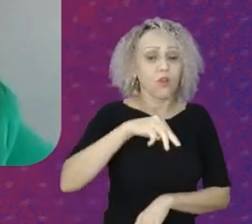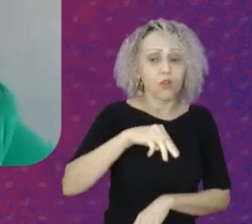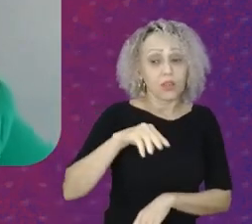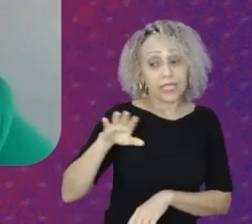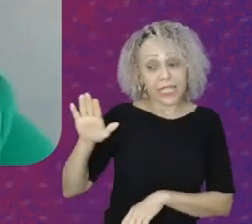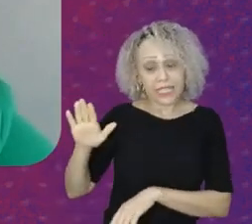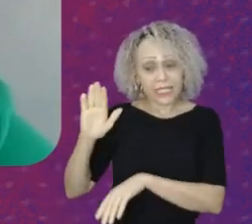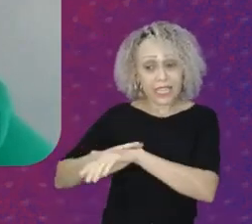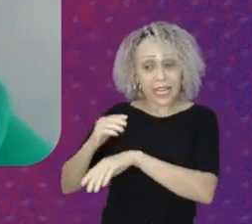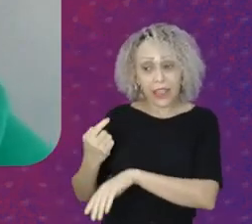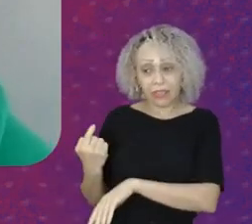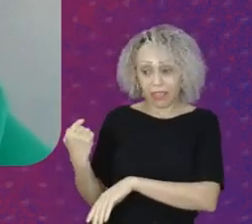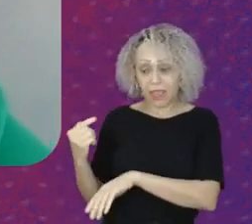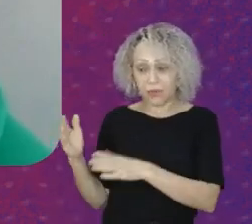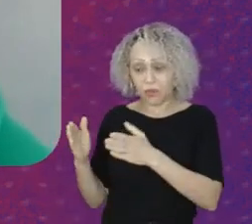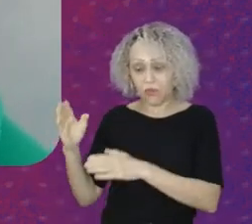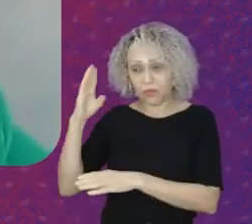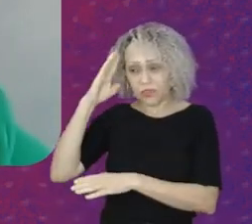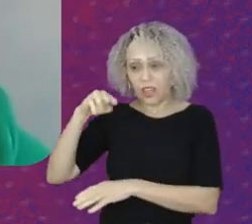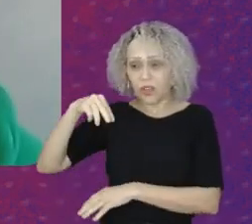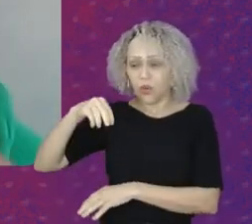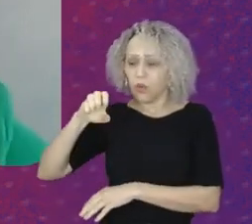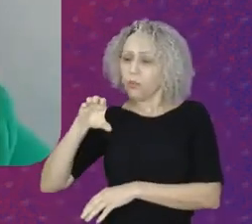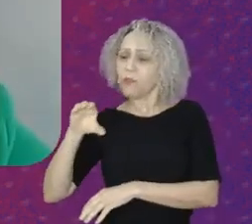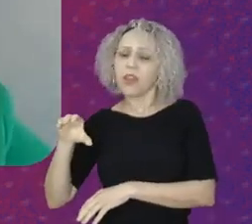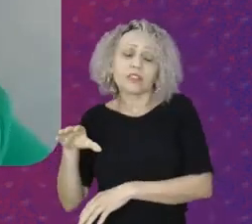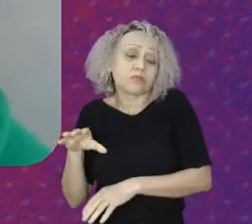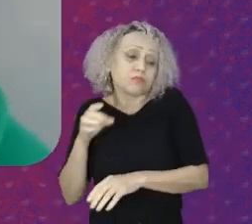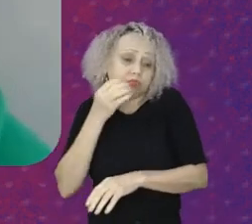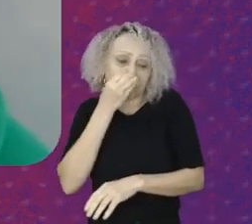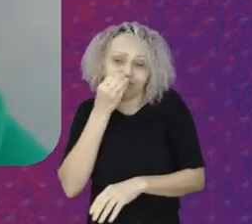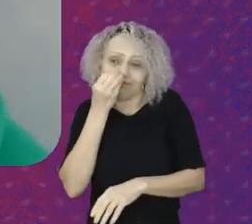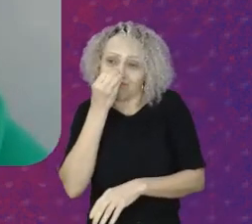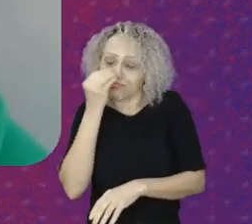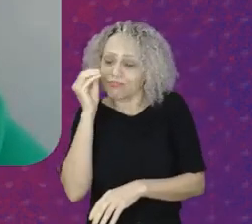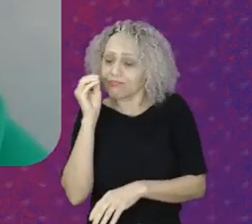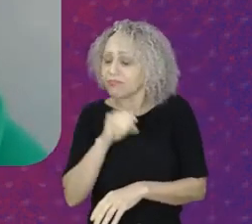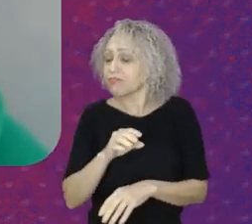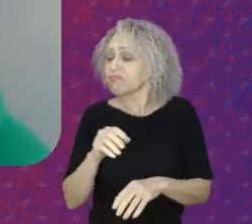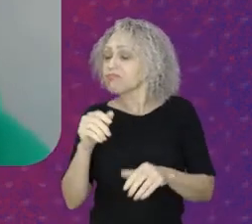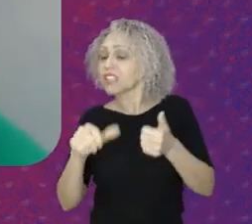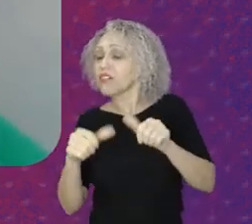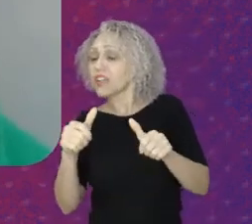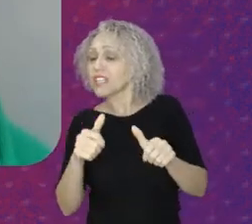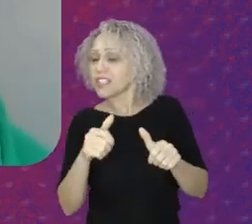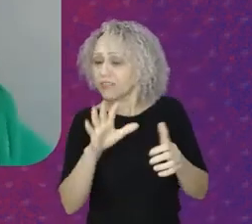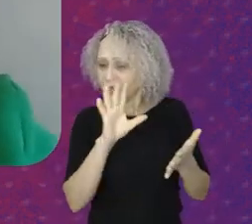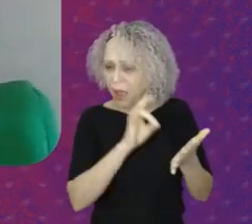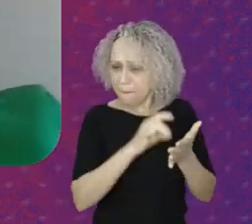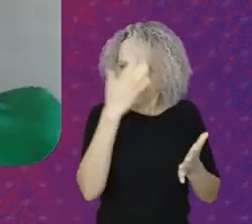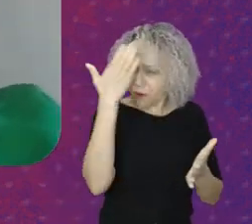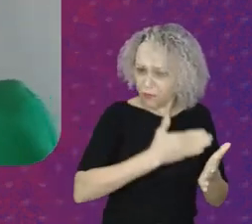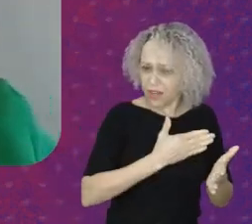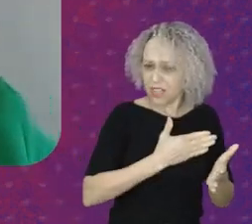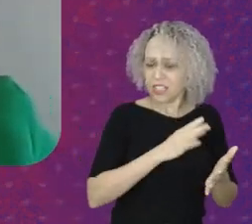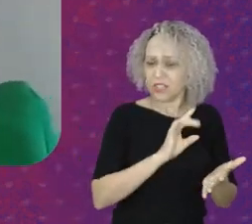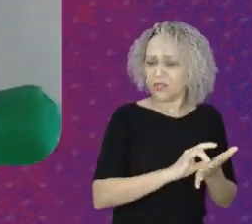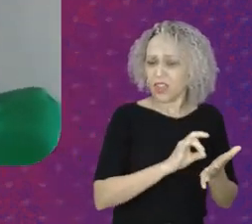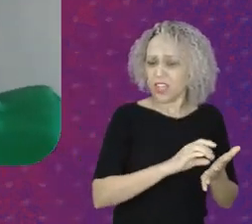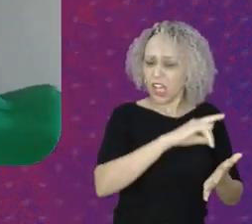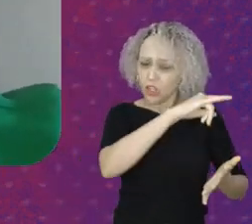atentou. Então, acho que é muito importante esse acompanhamento e esse monitoramento para que o movimento